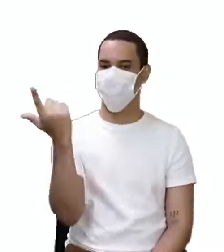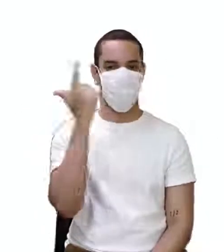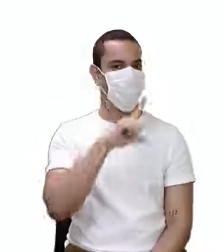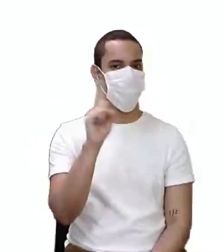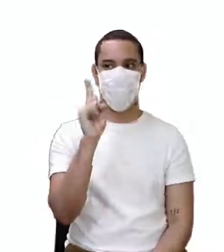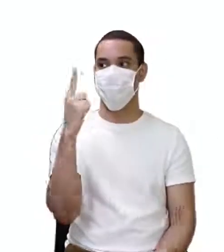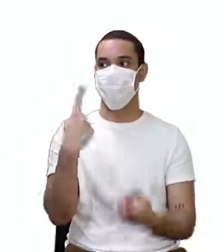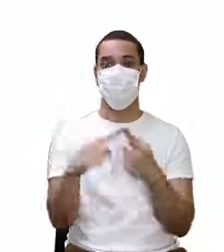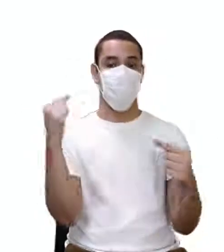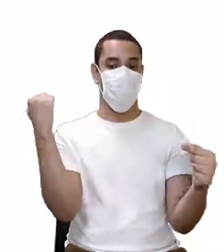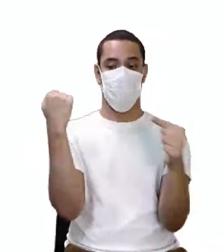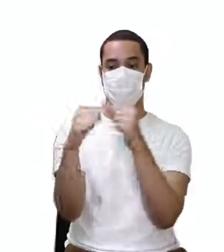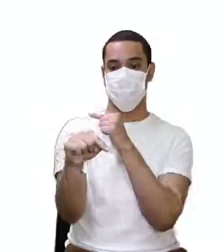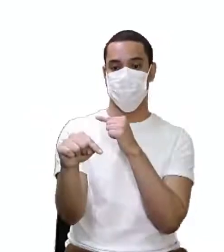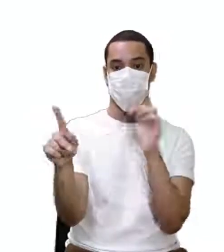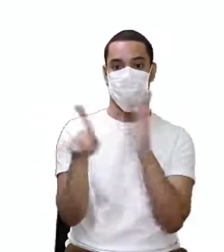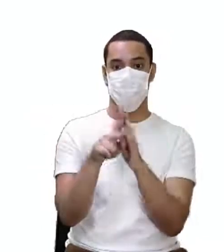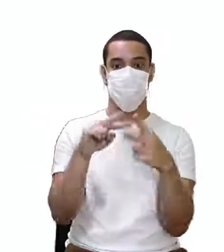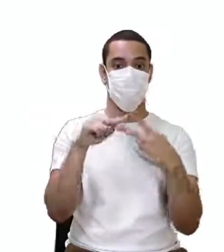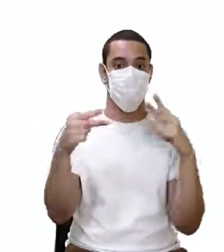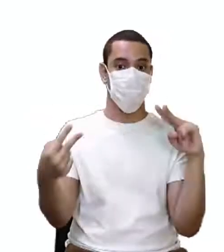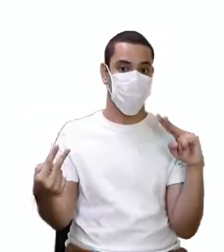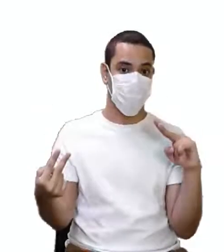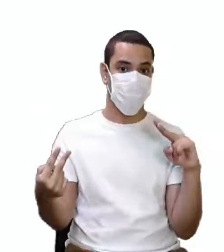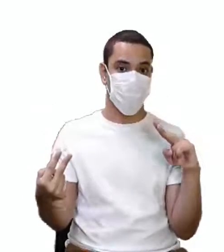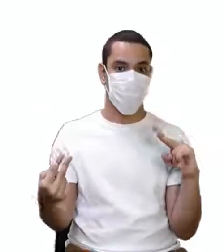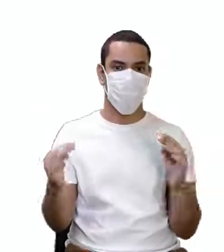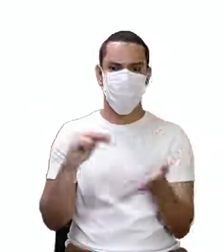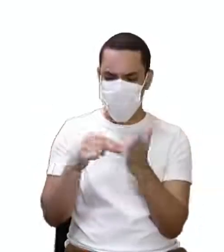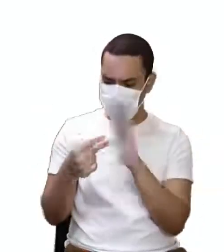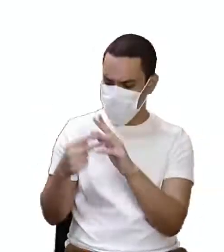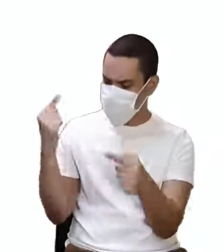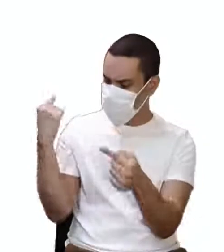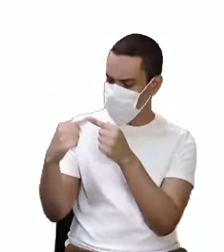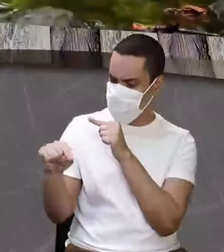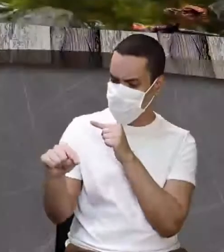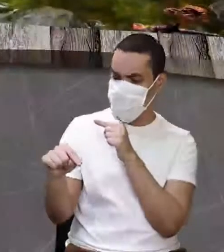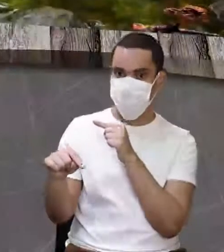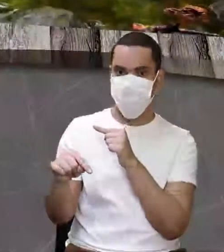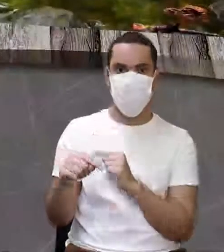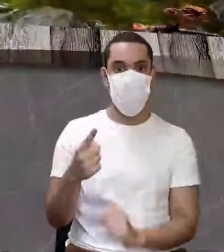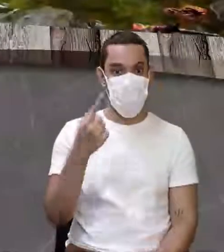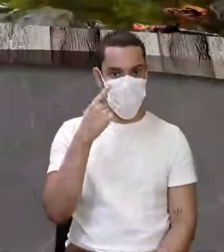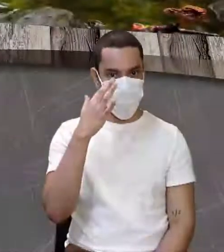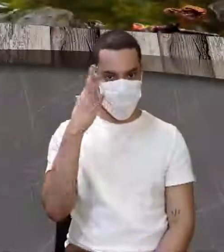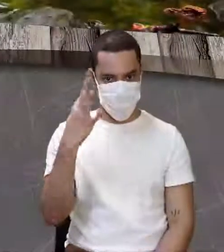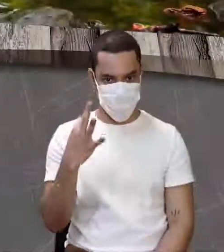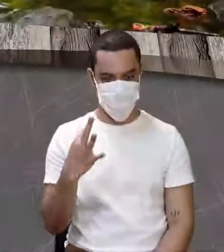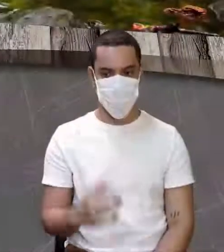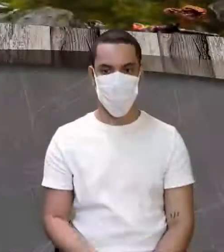devido a essa incompatibilidade genética. Professora, que incompatibilidade genética é essa? Presta atenção, olha aqui para mim.